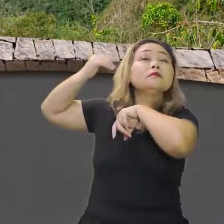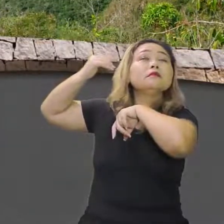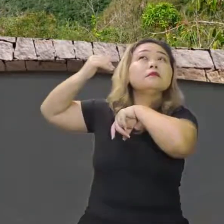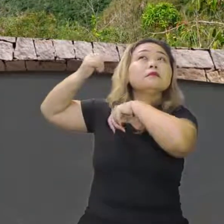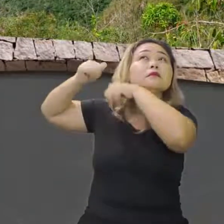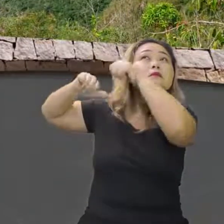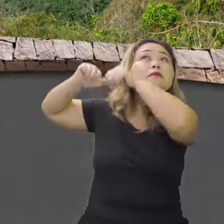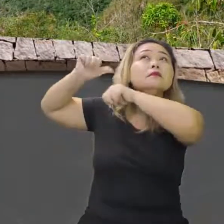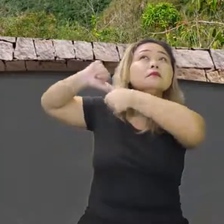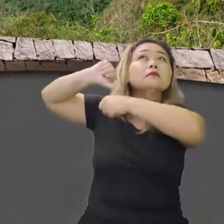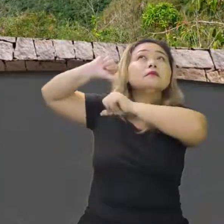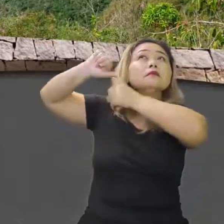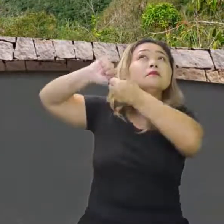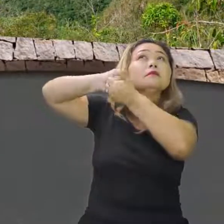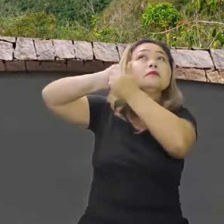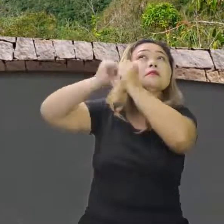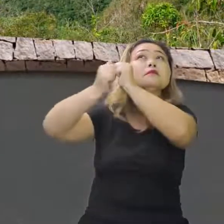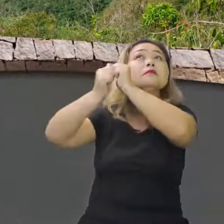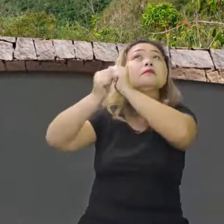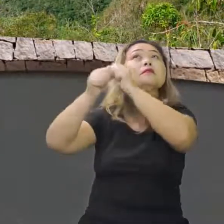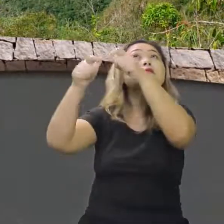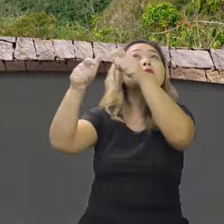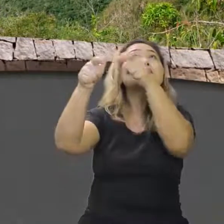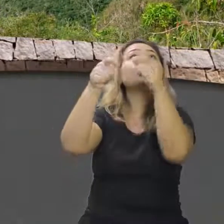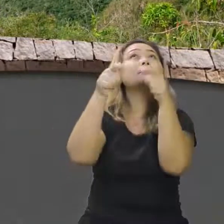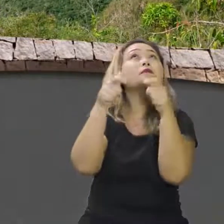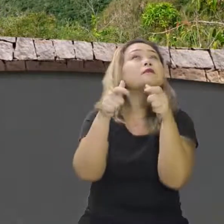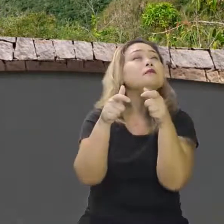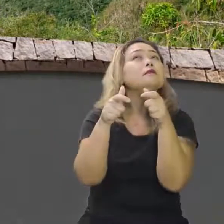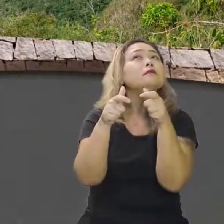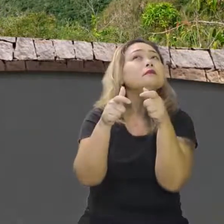para analisar a transformação do espaço.